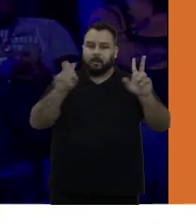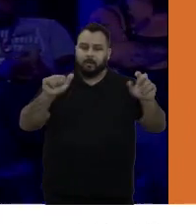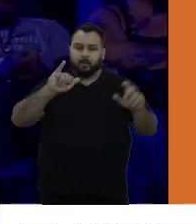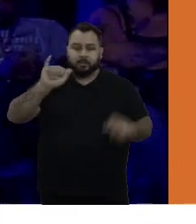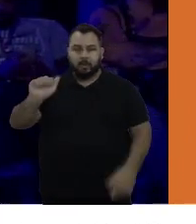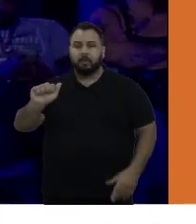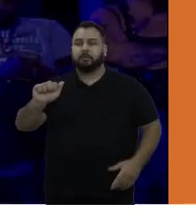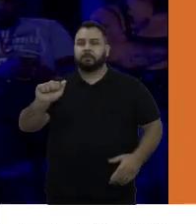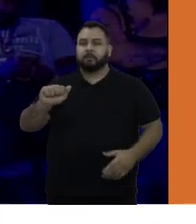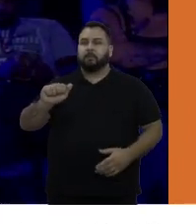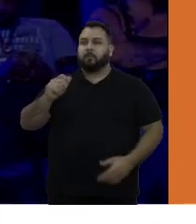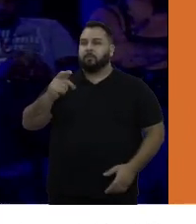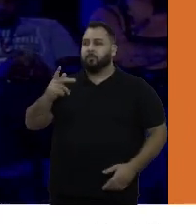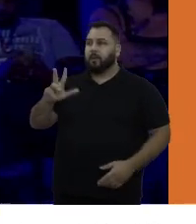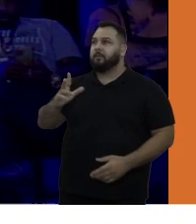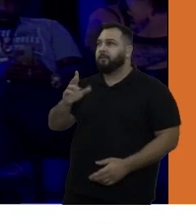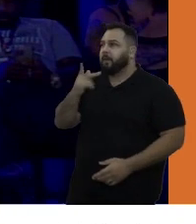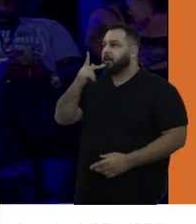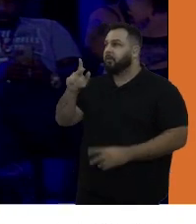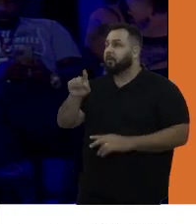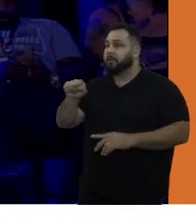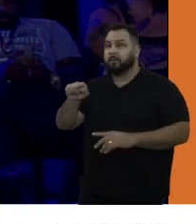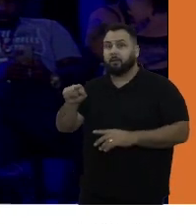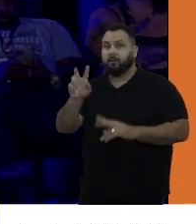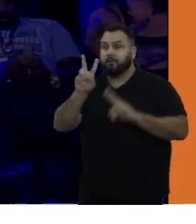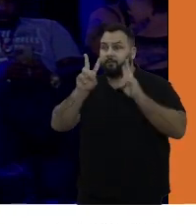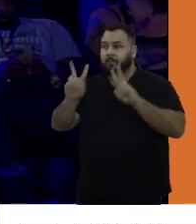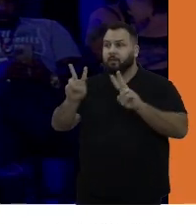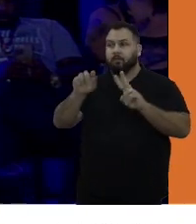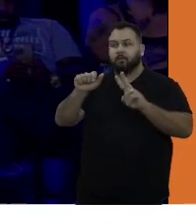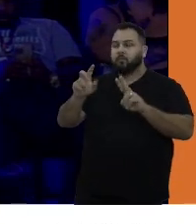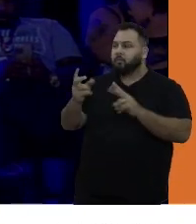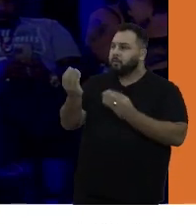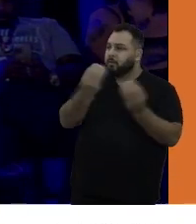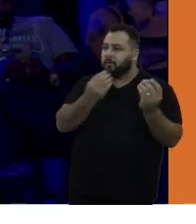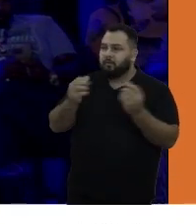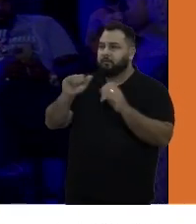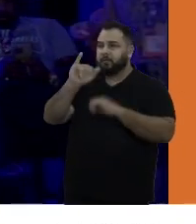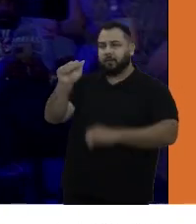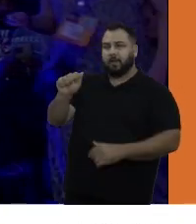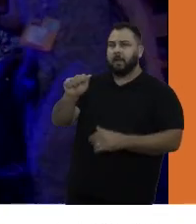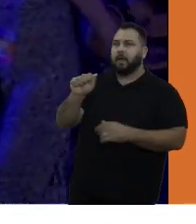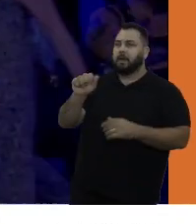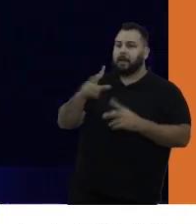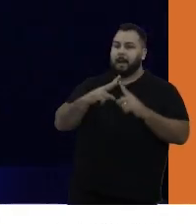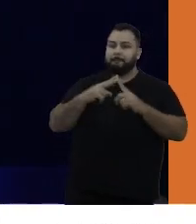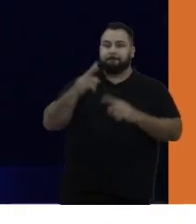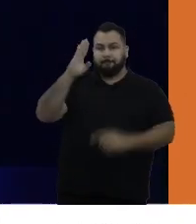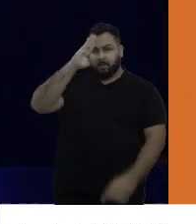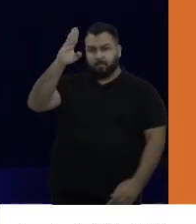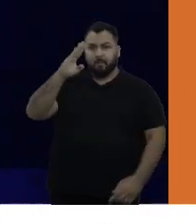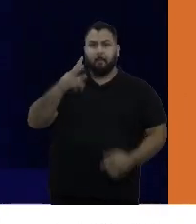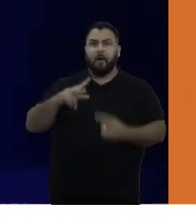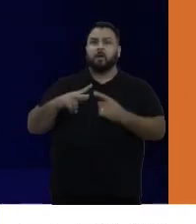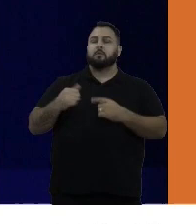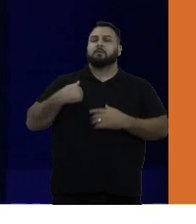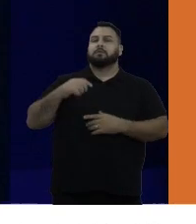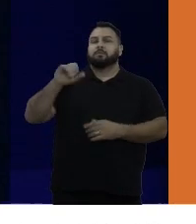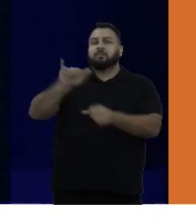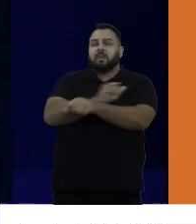ouvindo muito falar sobre isso, as notícias falam da inteligência artificial como uma das principais ferramentas agora do novo